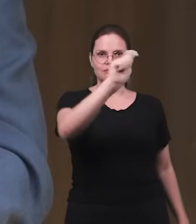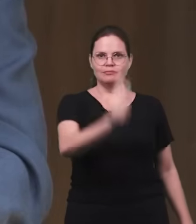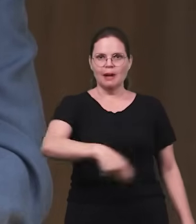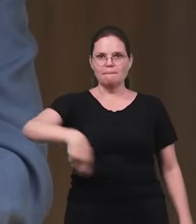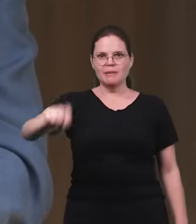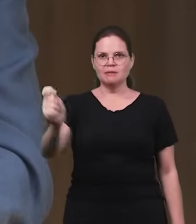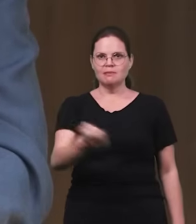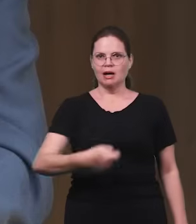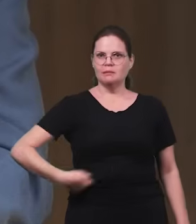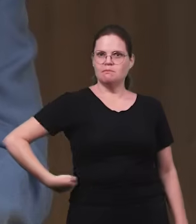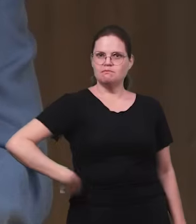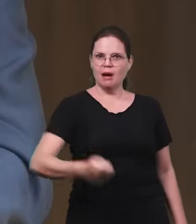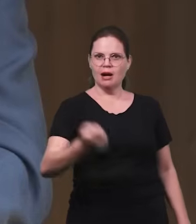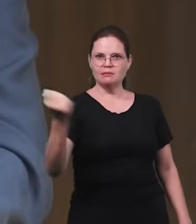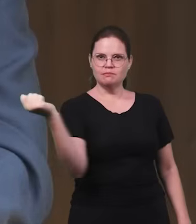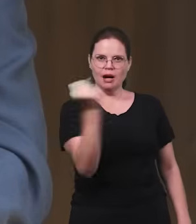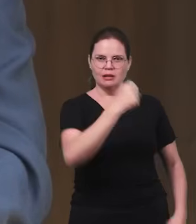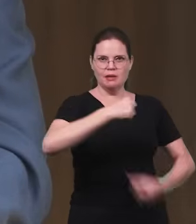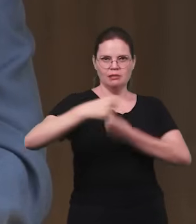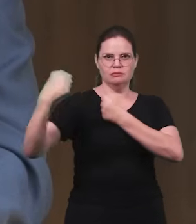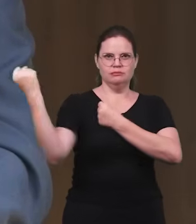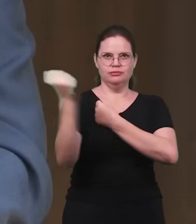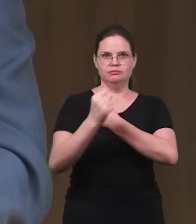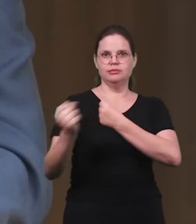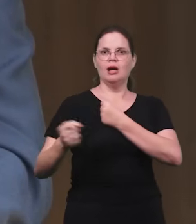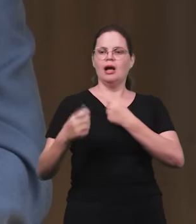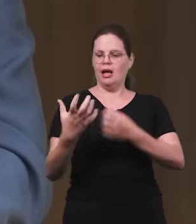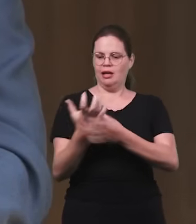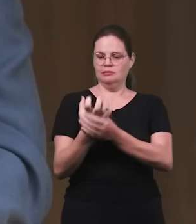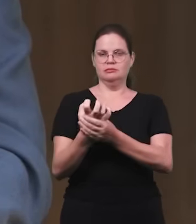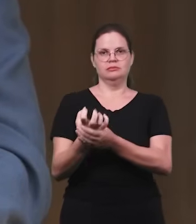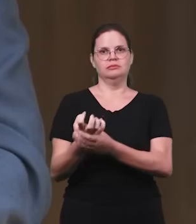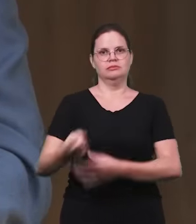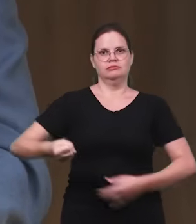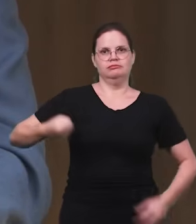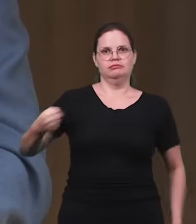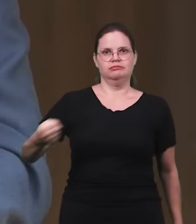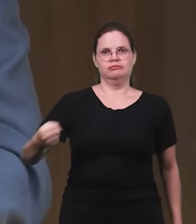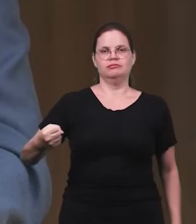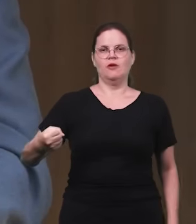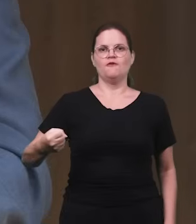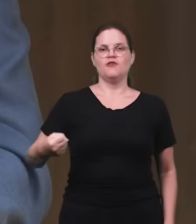adestrando, treinando, até ele ficar muito destro e aí não errava mais.